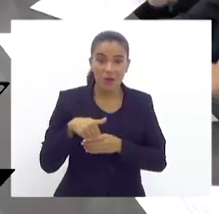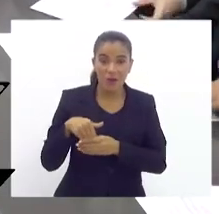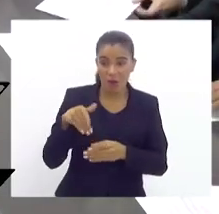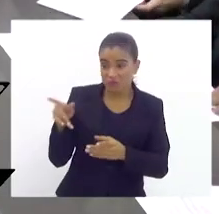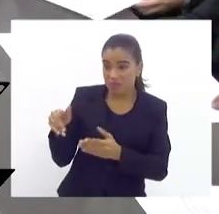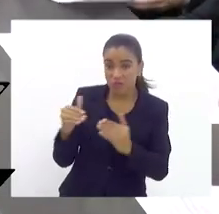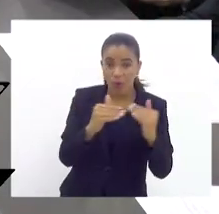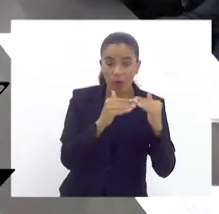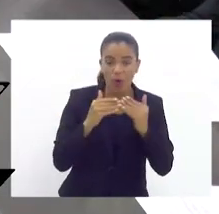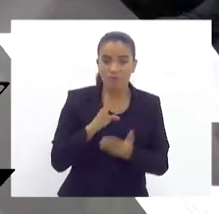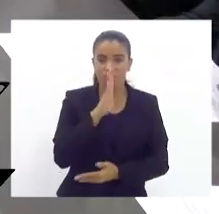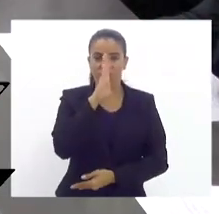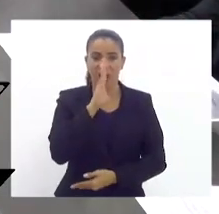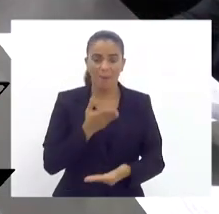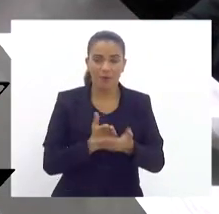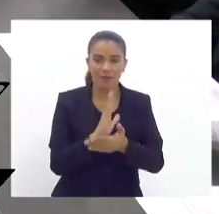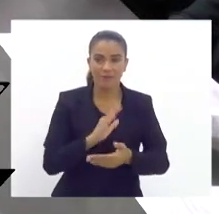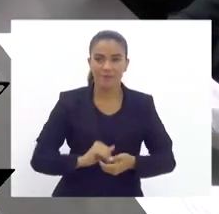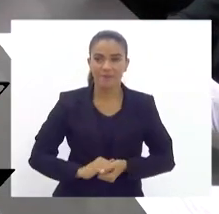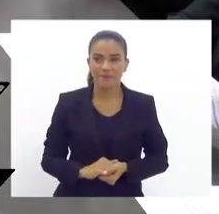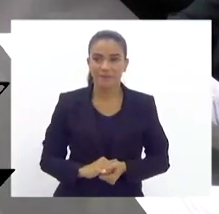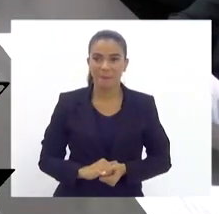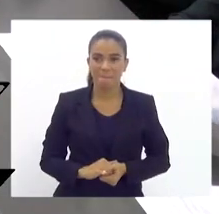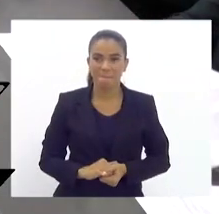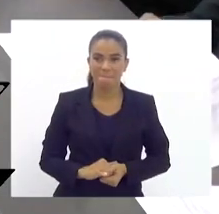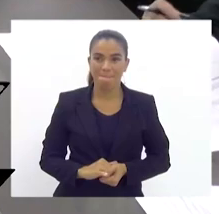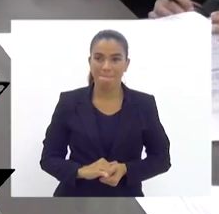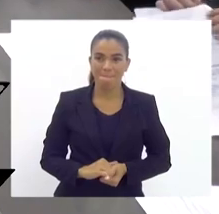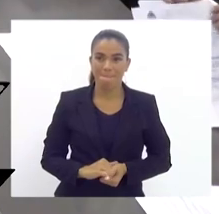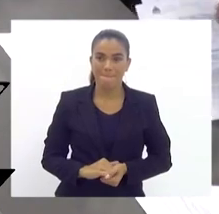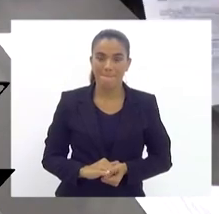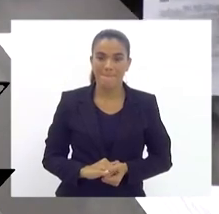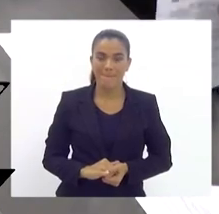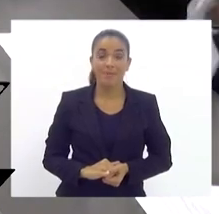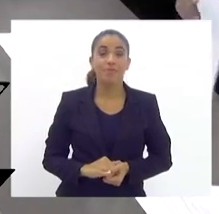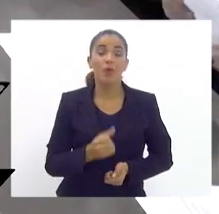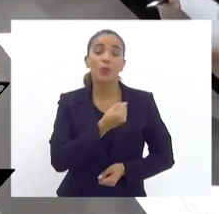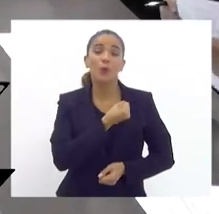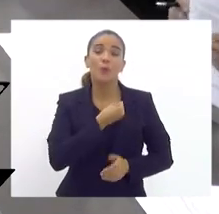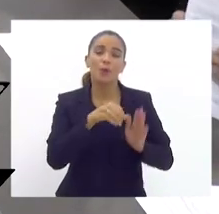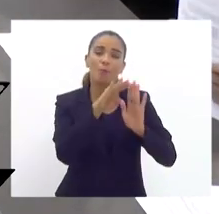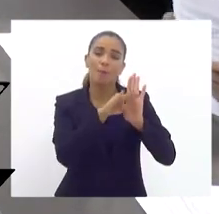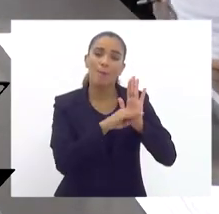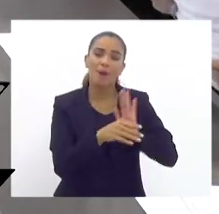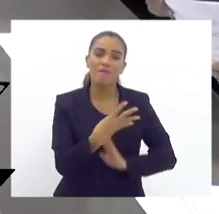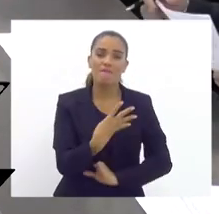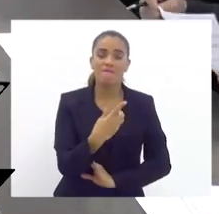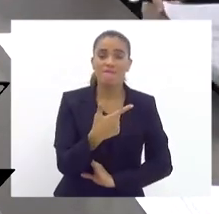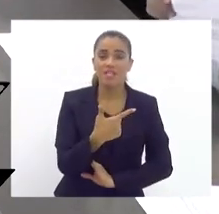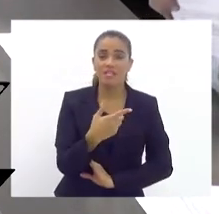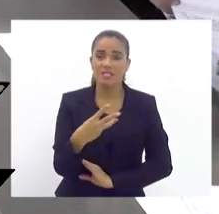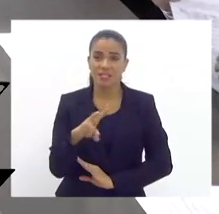que aprovam, permaneçam como estão, aprovado. Item 25 da pauta.